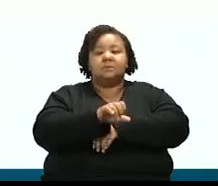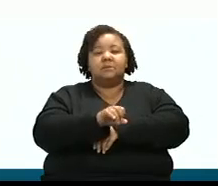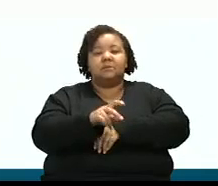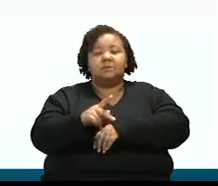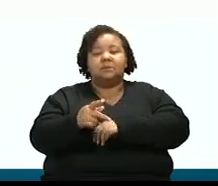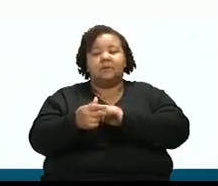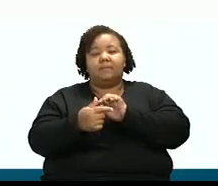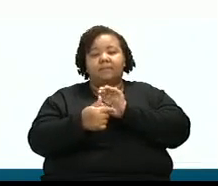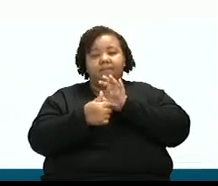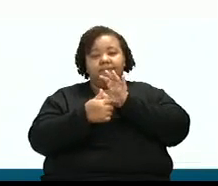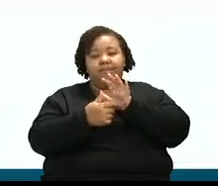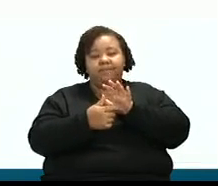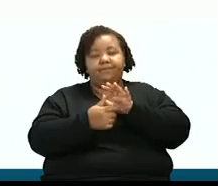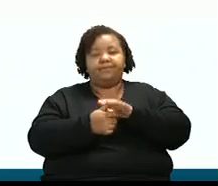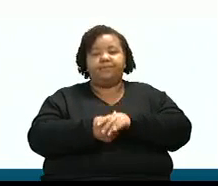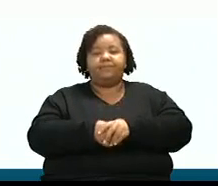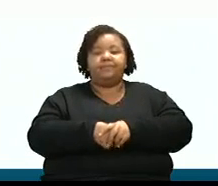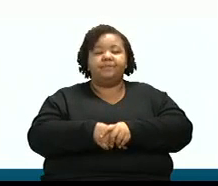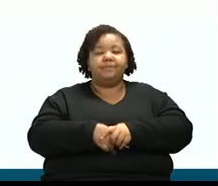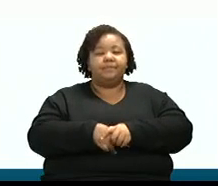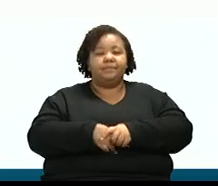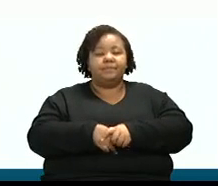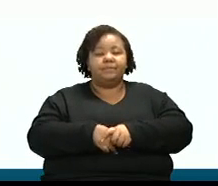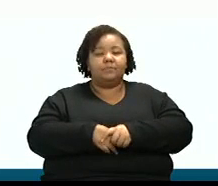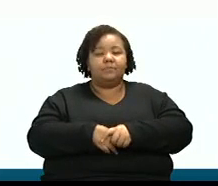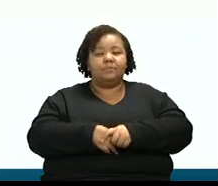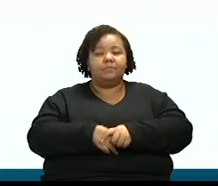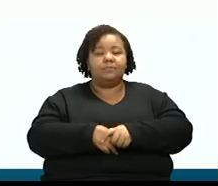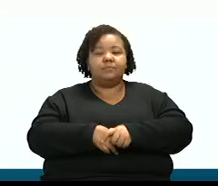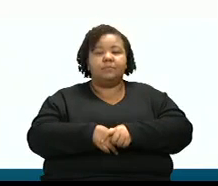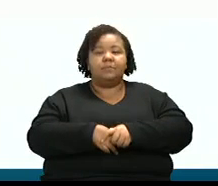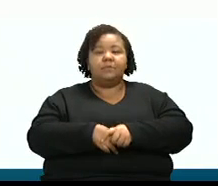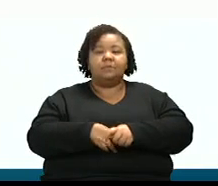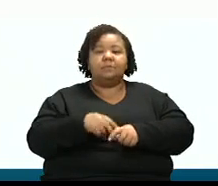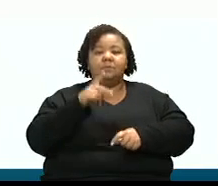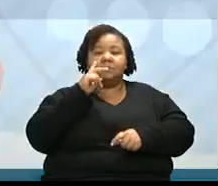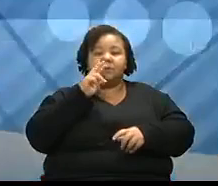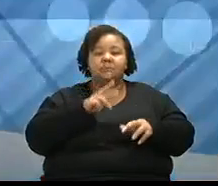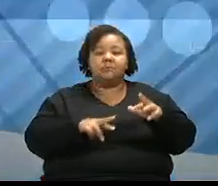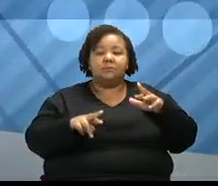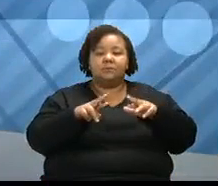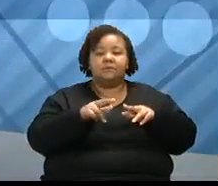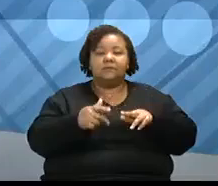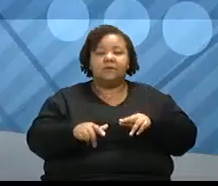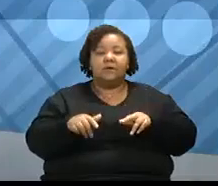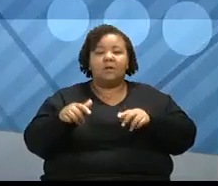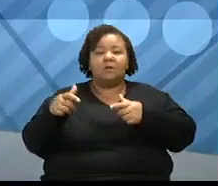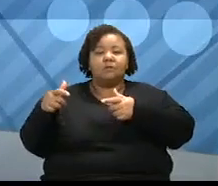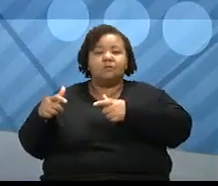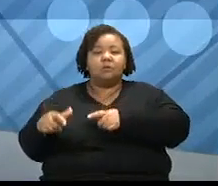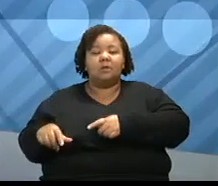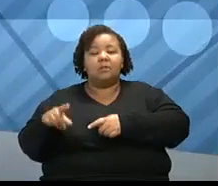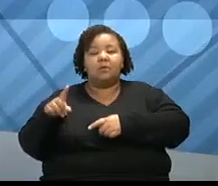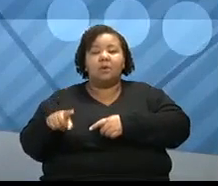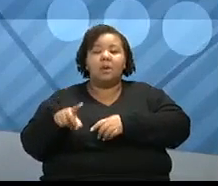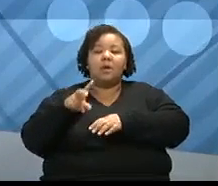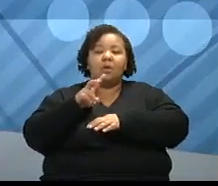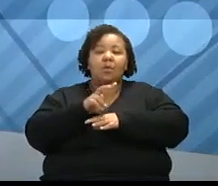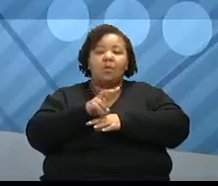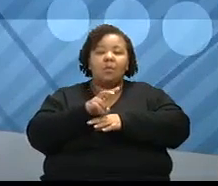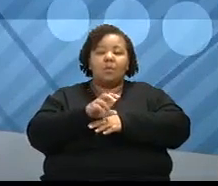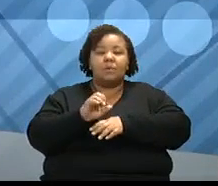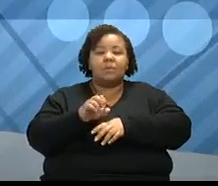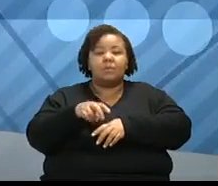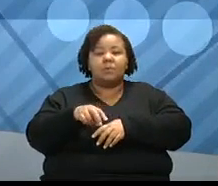que foi apresentada. Então, a ideia é verificar se um campo é conservativo. Então, eu posso encontrar a